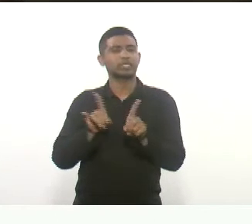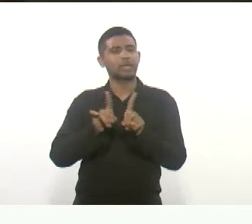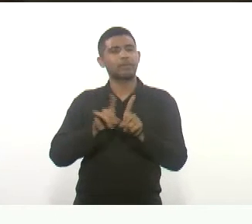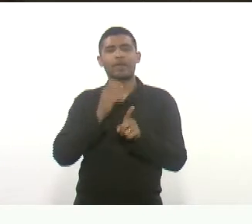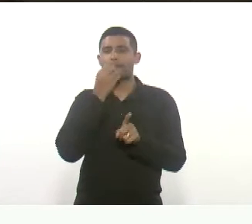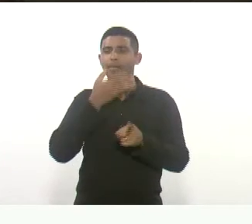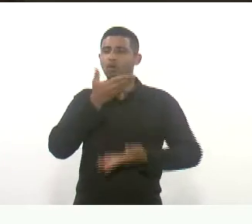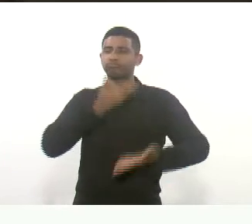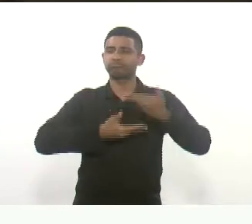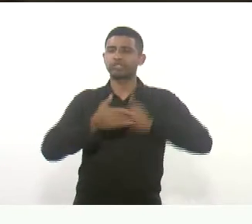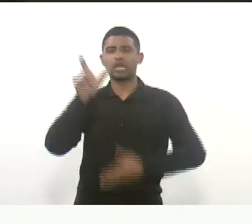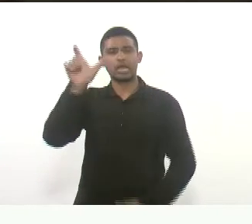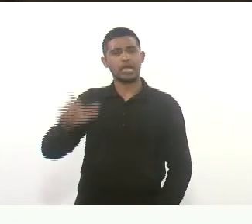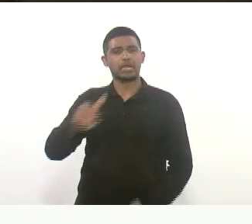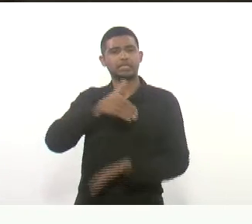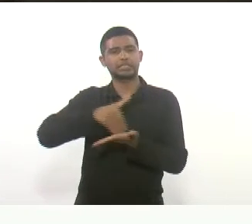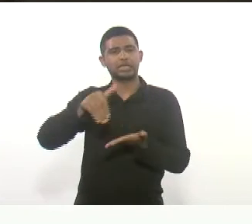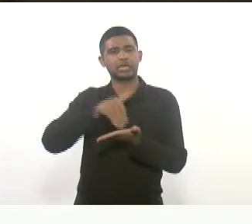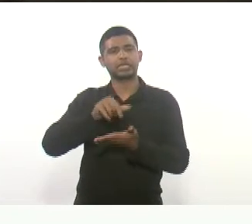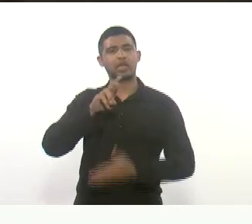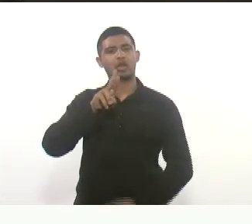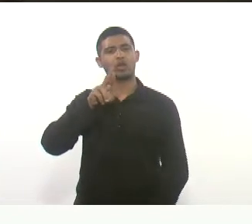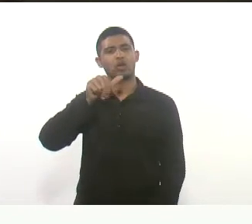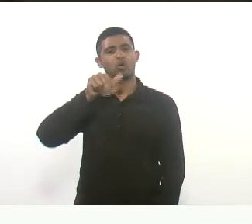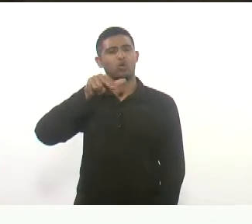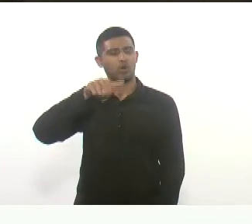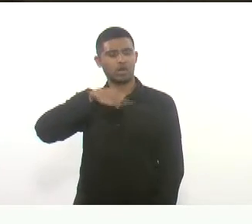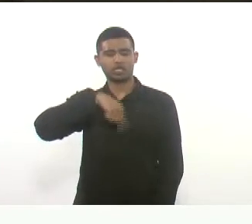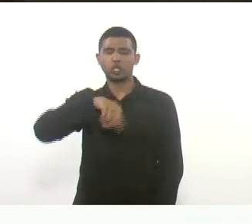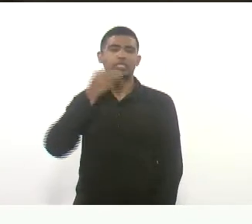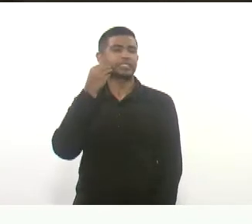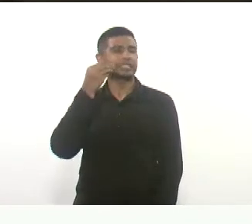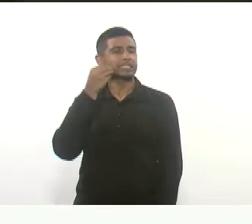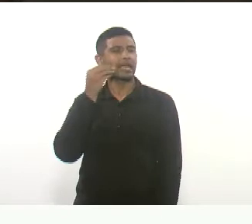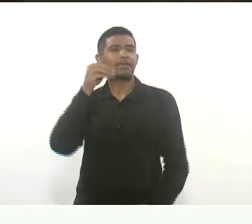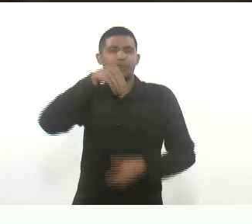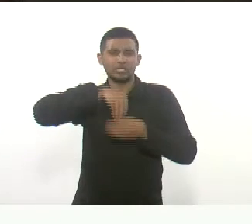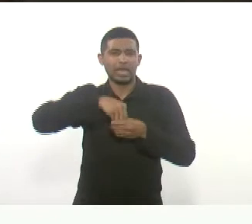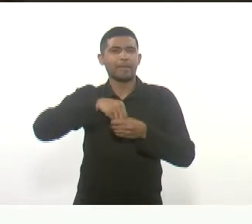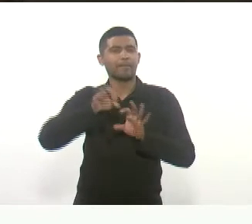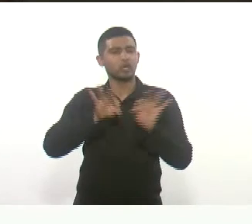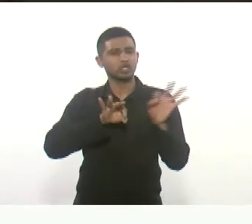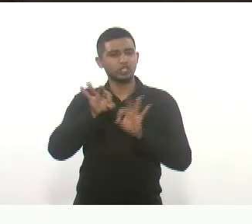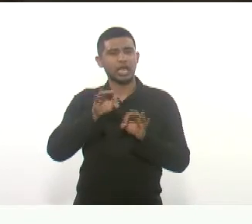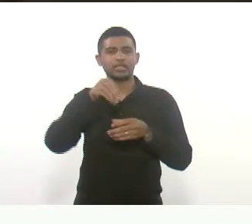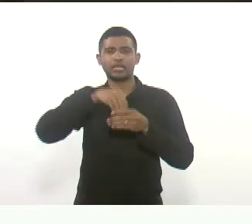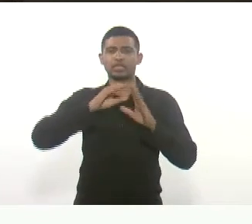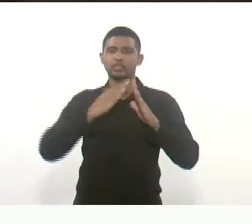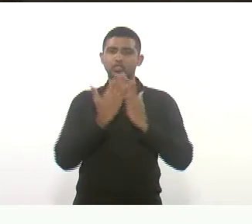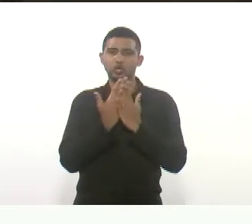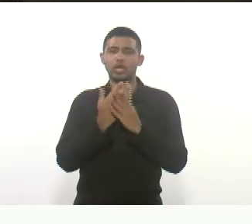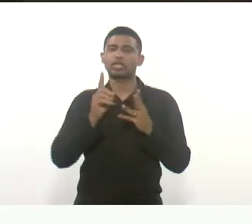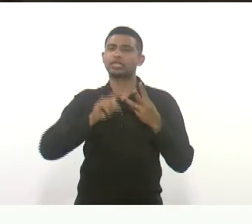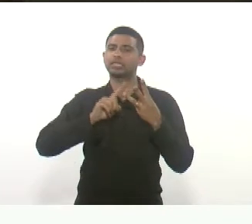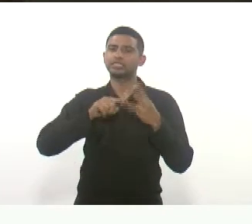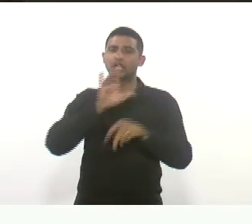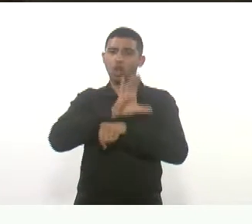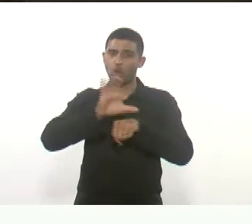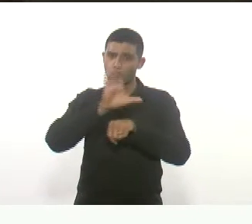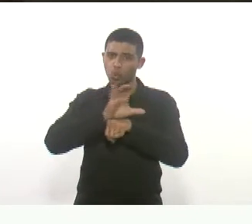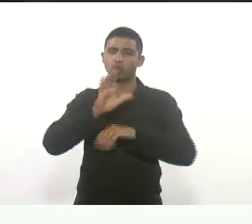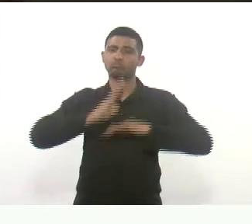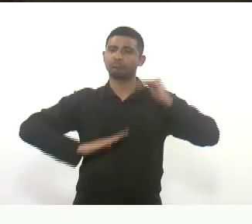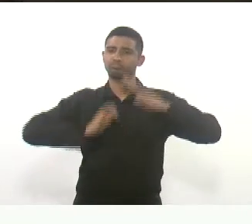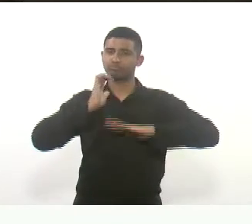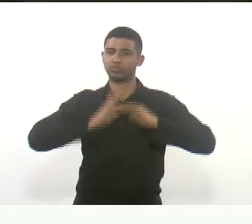o secretário Juan também, para a gente possa ter projetos incentivados dentro das escolas. E a regionalização dos cursos profissionalizantes. Ontem mesmo eu tive uma